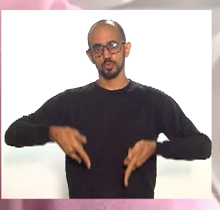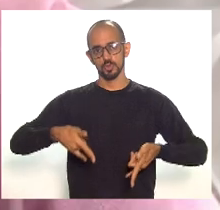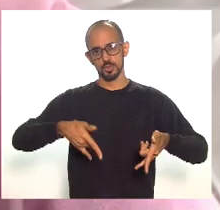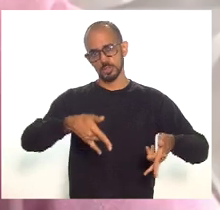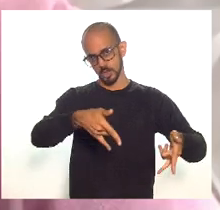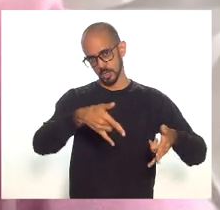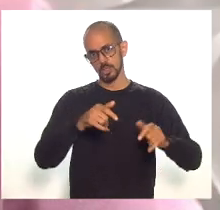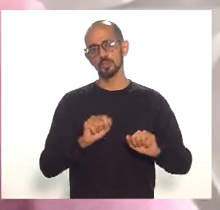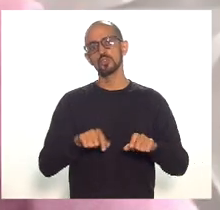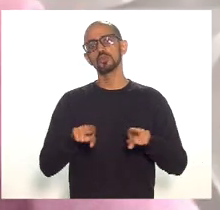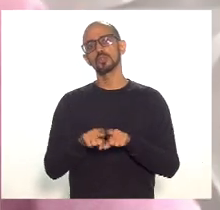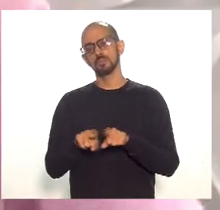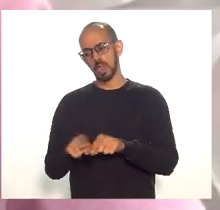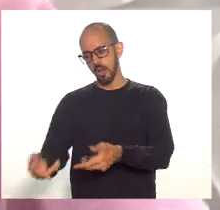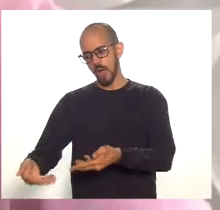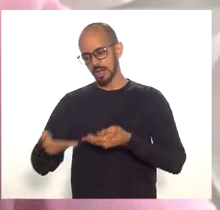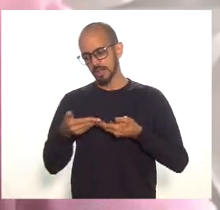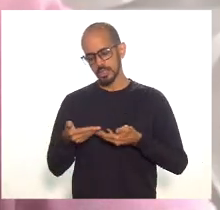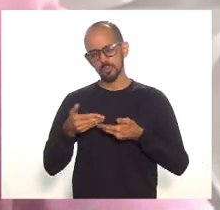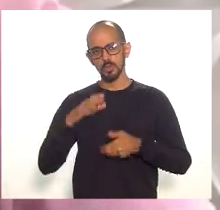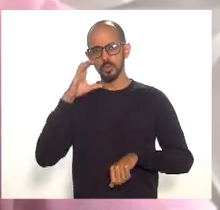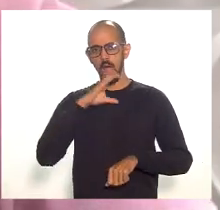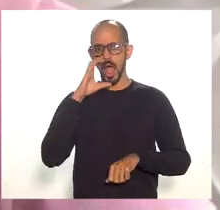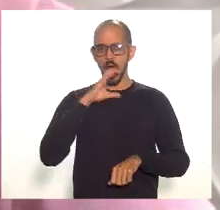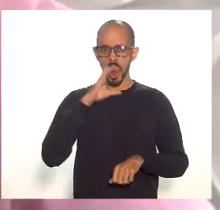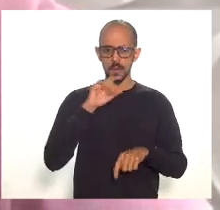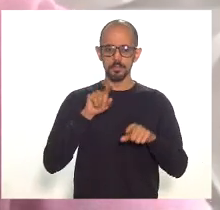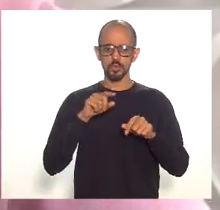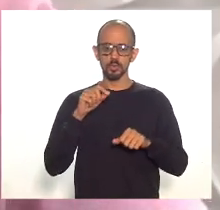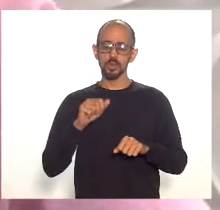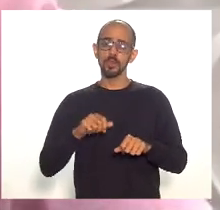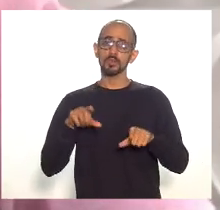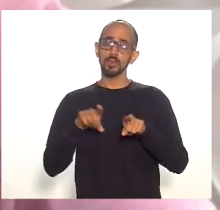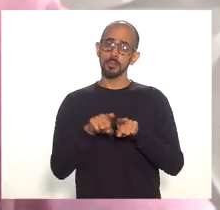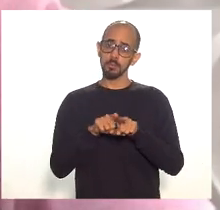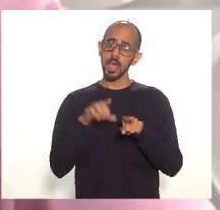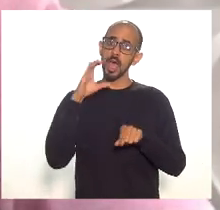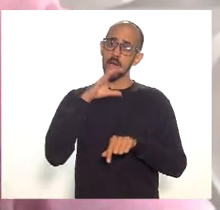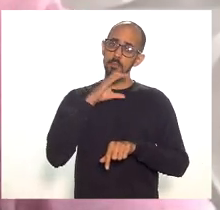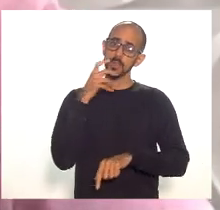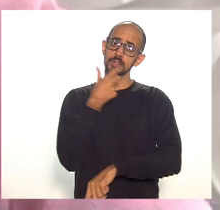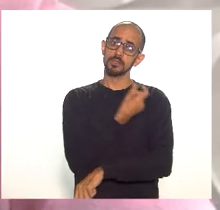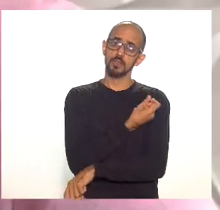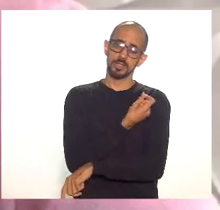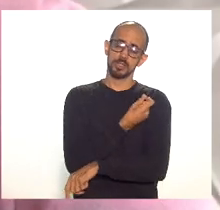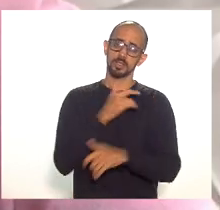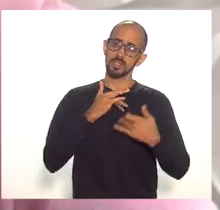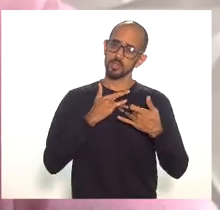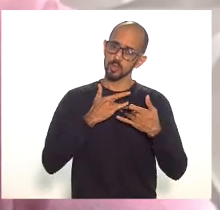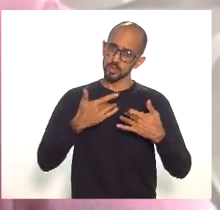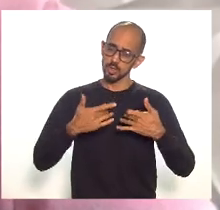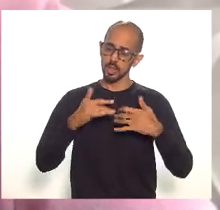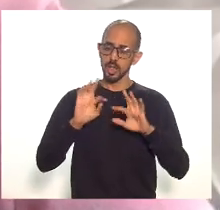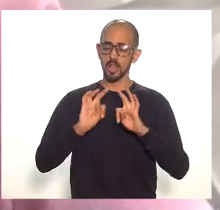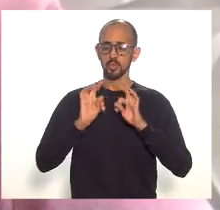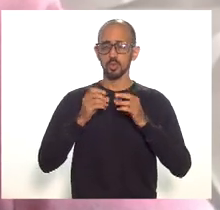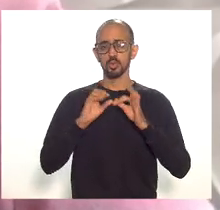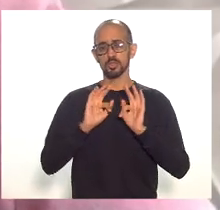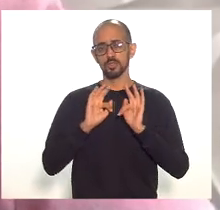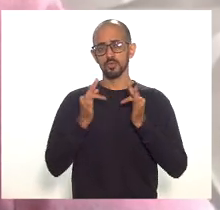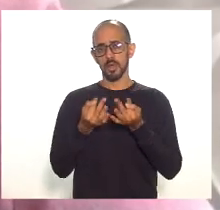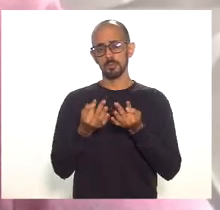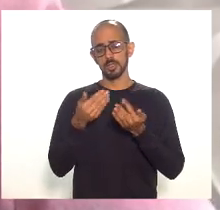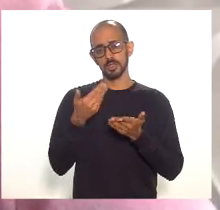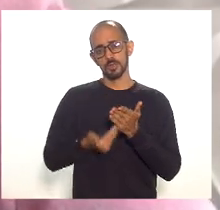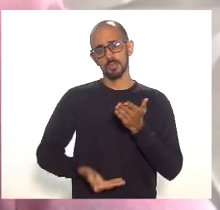aos pacientes, a celeridade das vacinas e a solidariedade às famílias, né, que